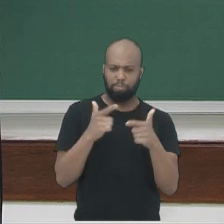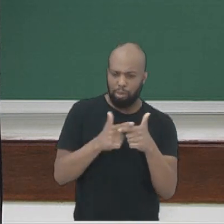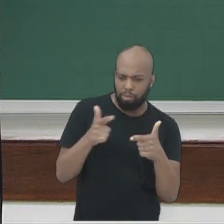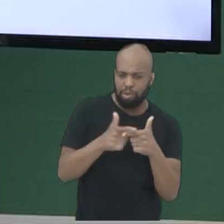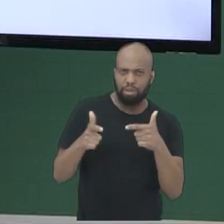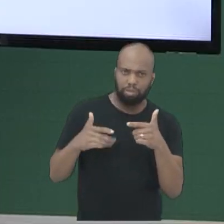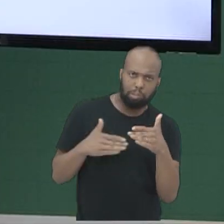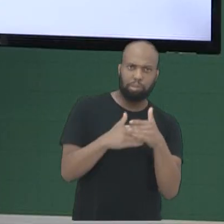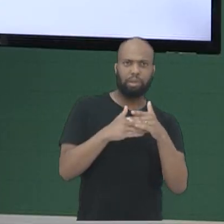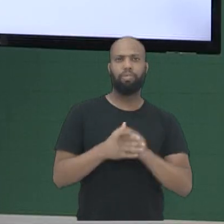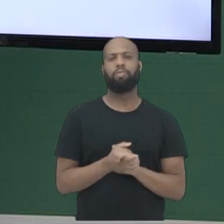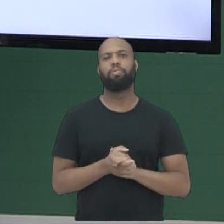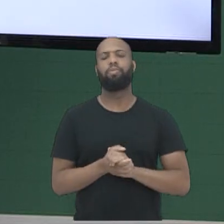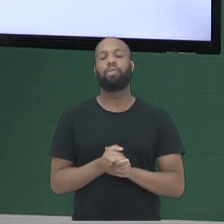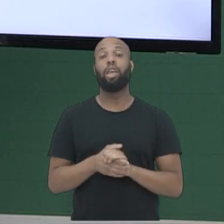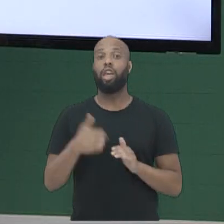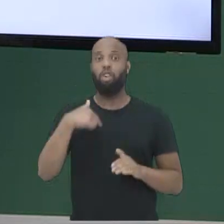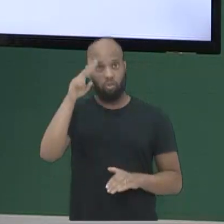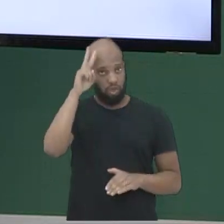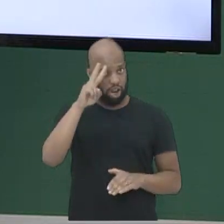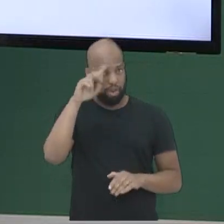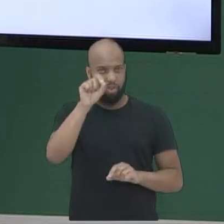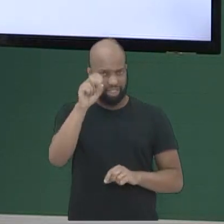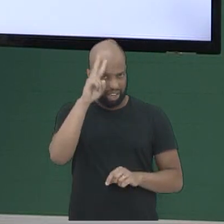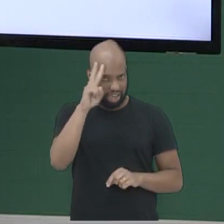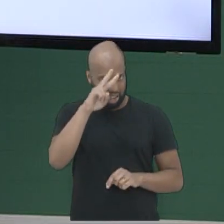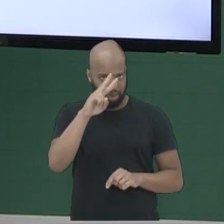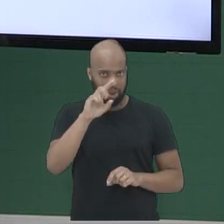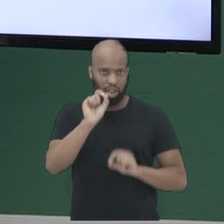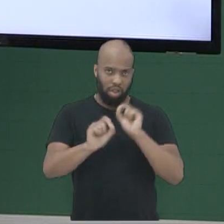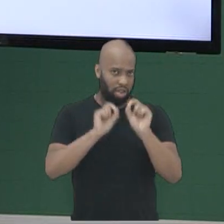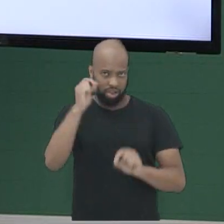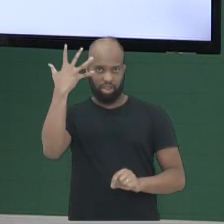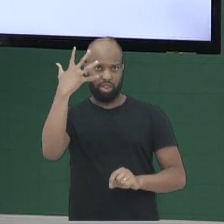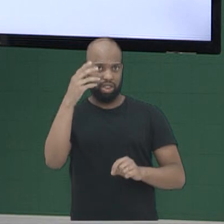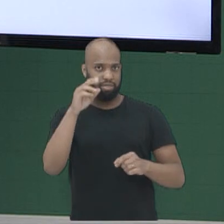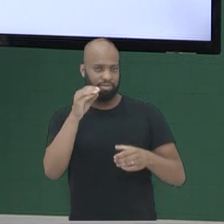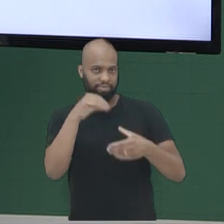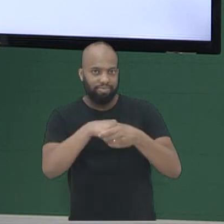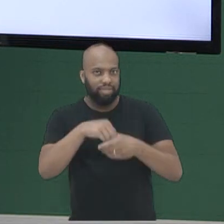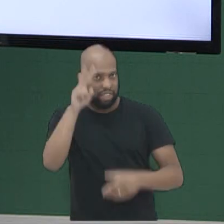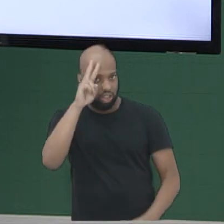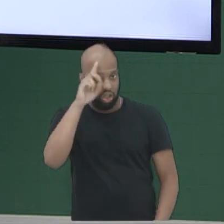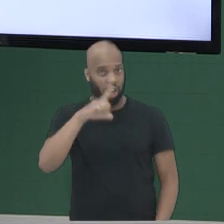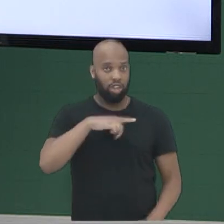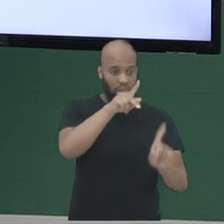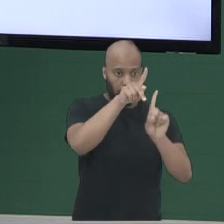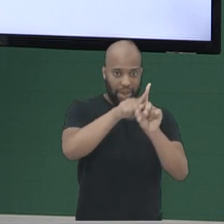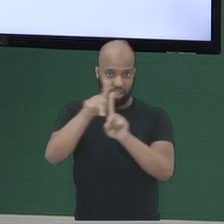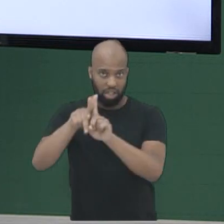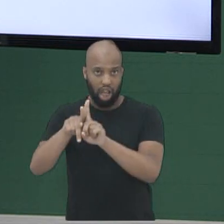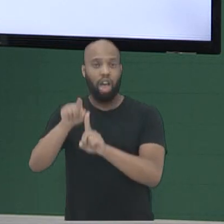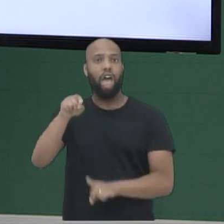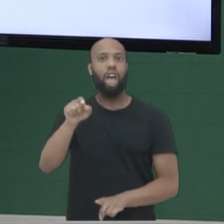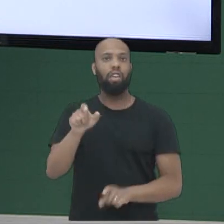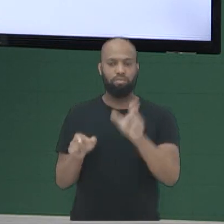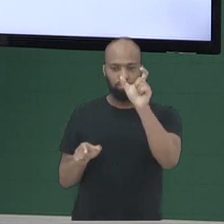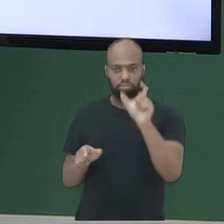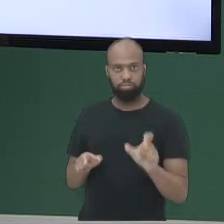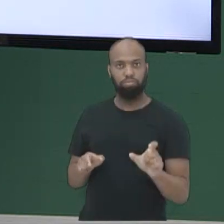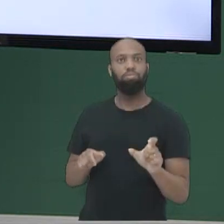Clandestina, tá? Esse conto literário foi lido na aula passada. E agora a gente vai retomar para aproveitar para